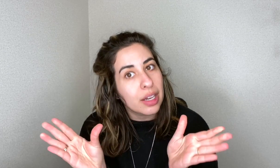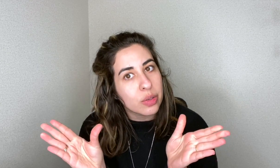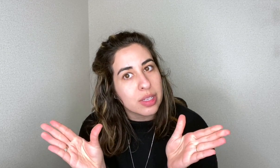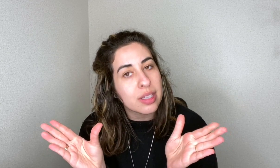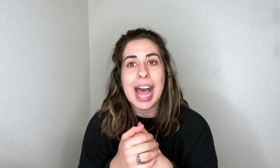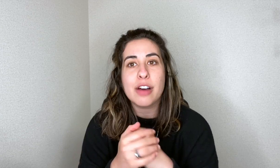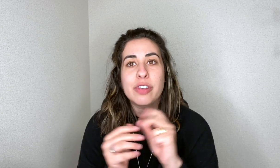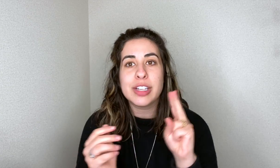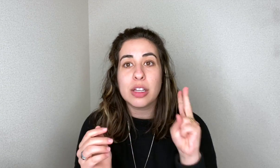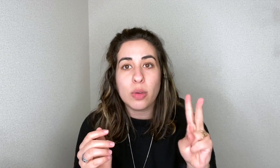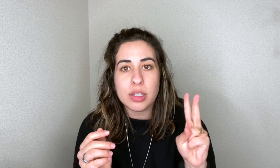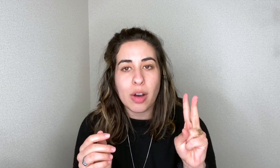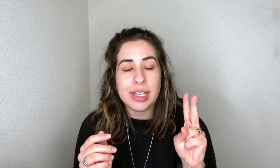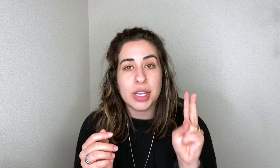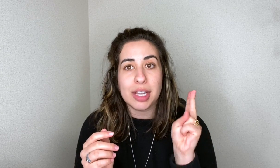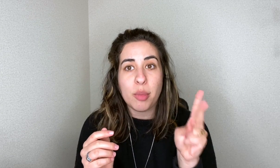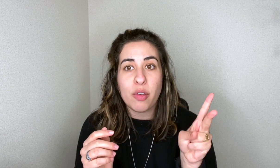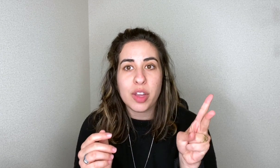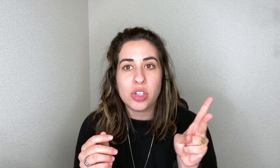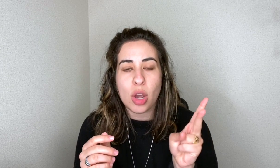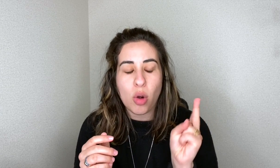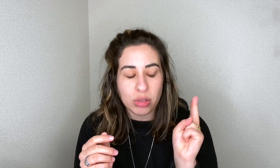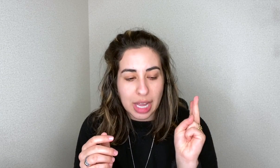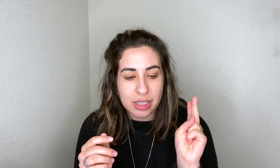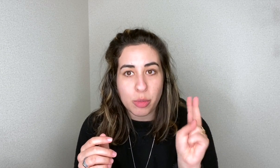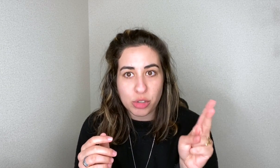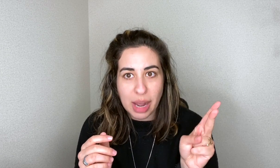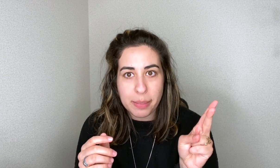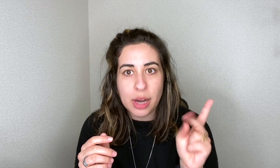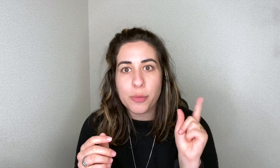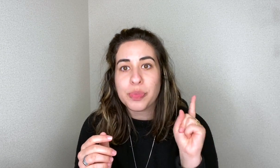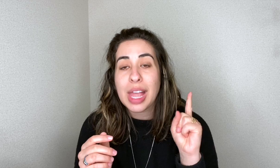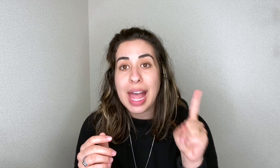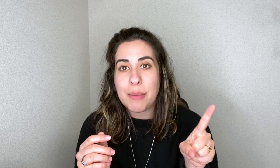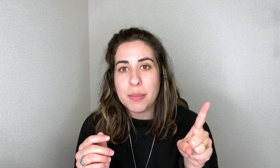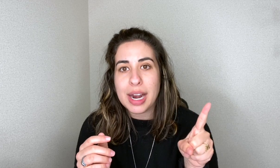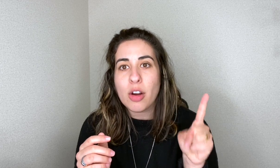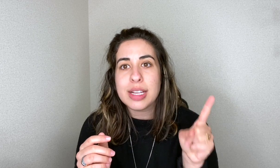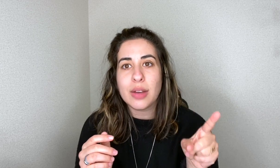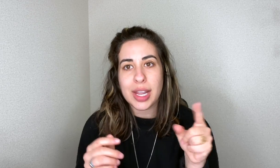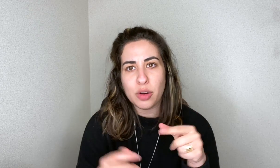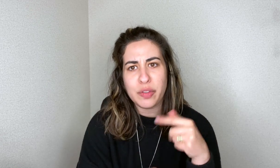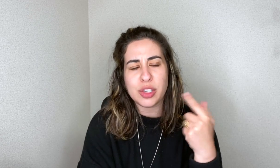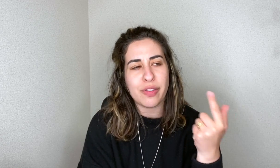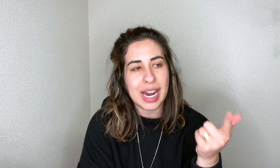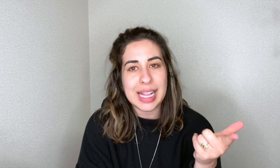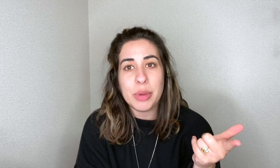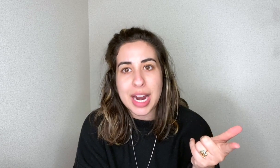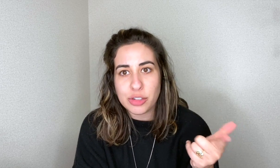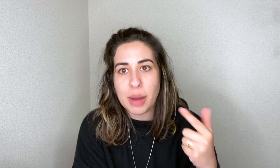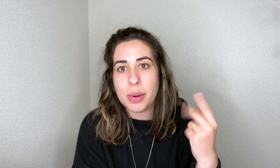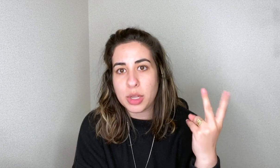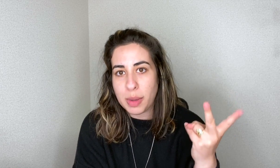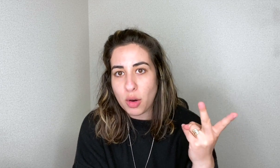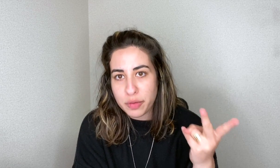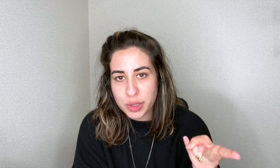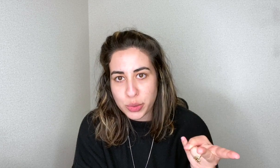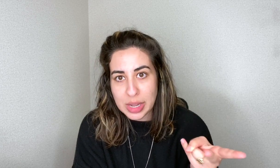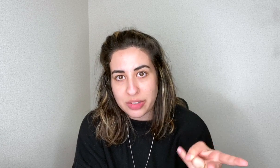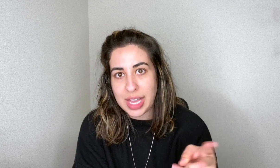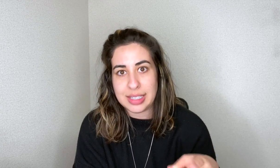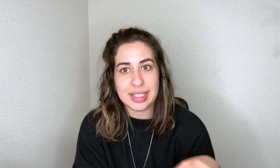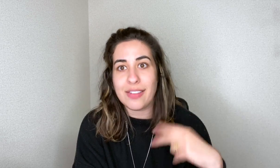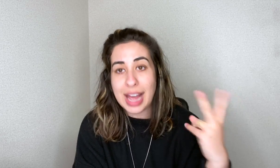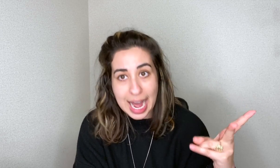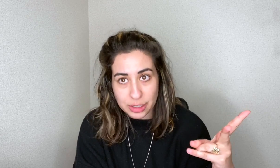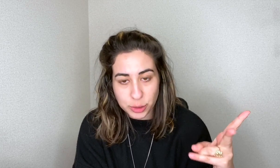49 anos. Aí eu vou fazer duas correções ao meu vídeo que eu contei sobre o Japão. A primeira correção é que no vídeo eu falei da mulher do Japão que pegou o vírus